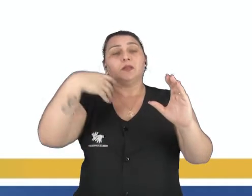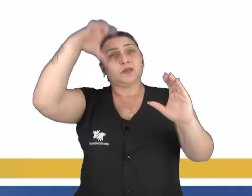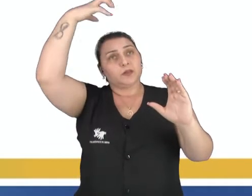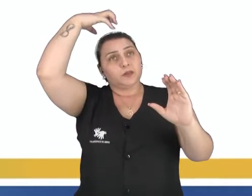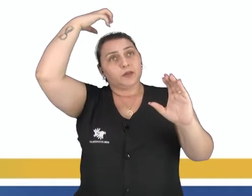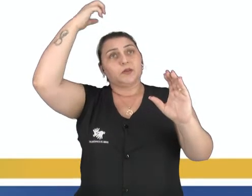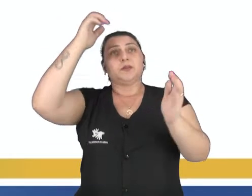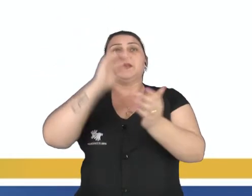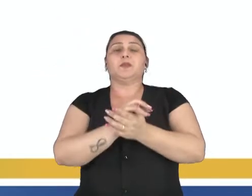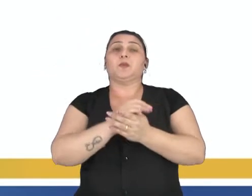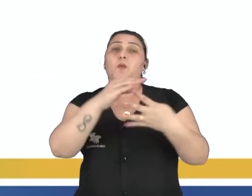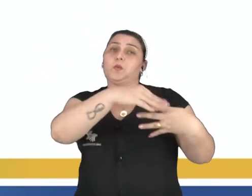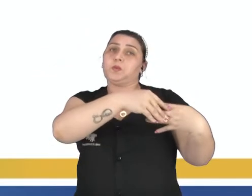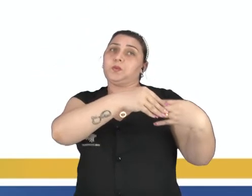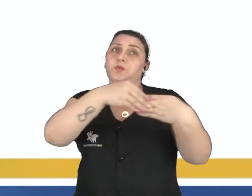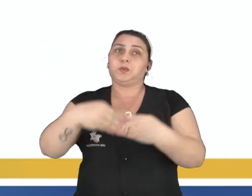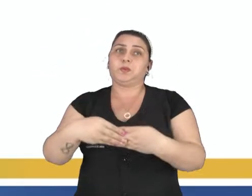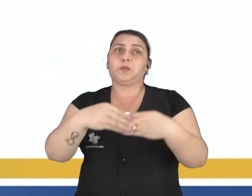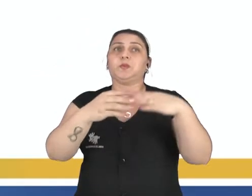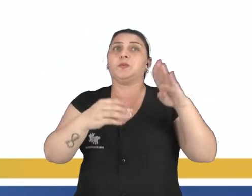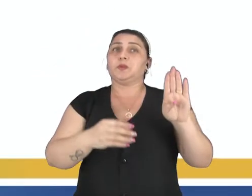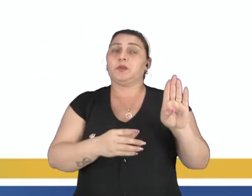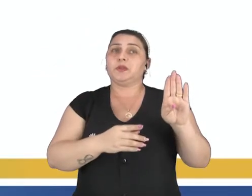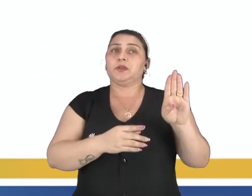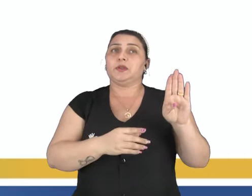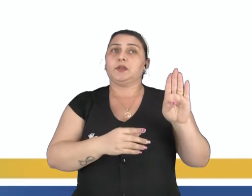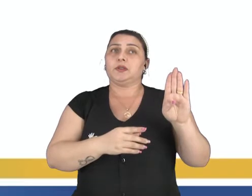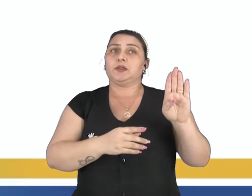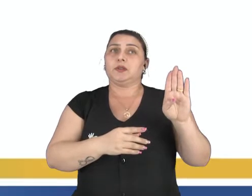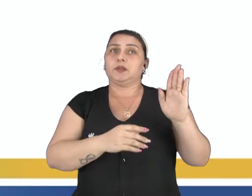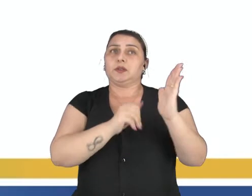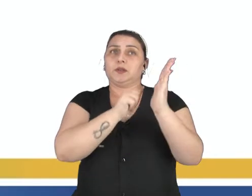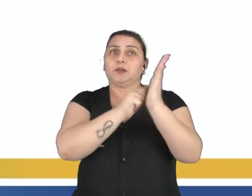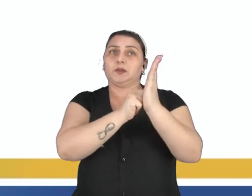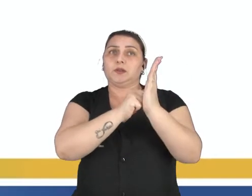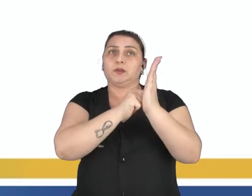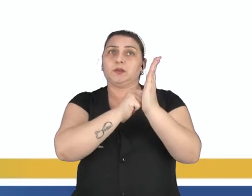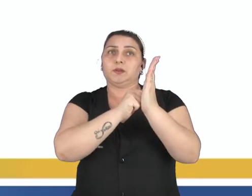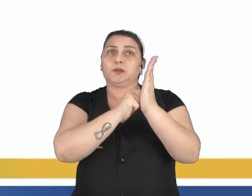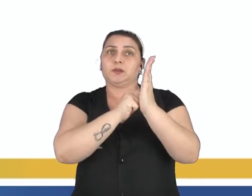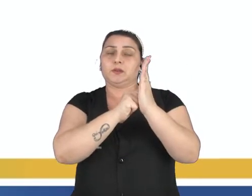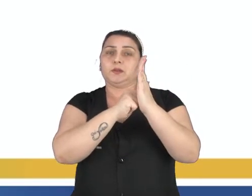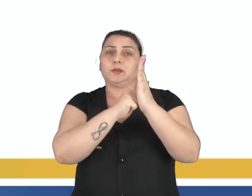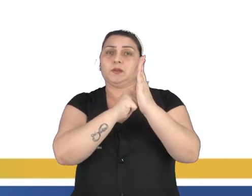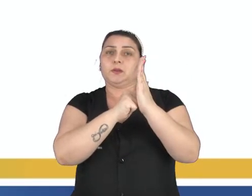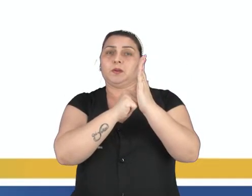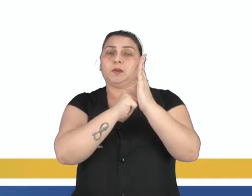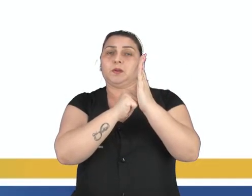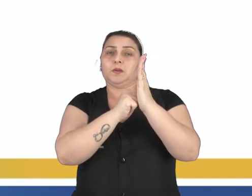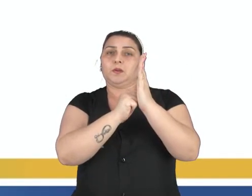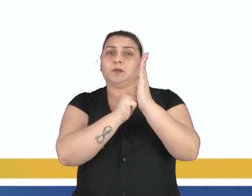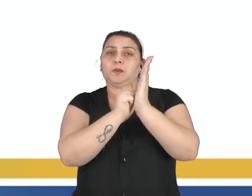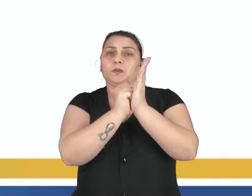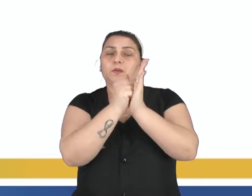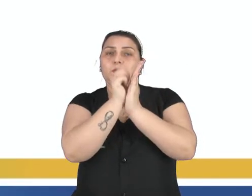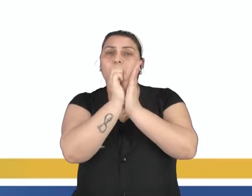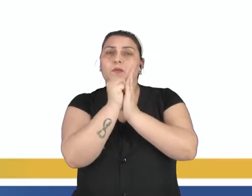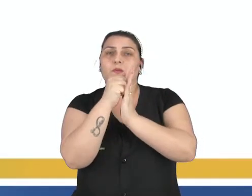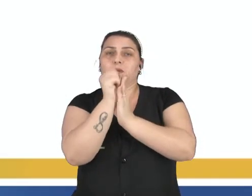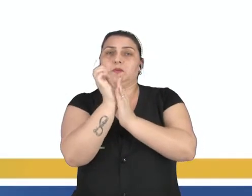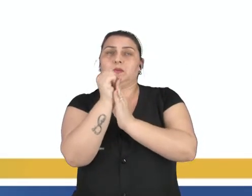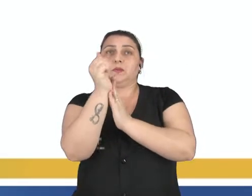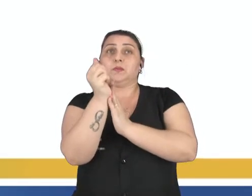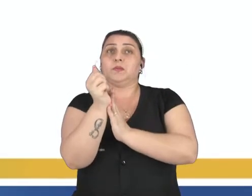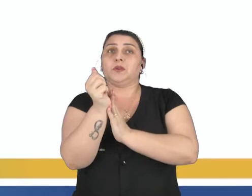estão, eu trouxe 4 aspectos fundamentais para a gente entender qual que era a real necessidade de ter